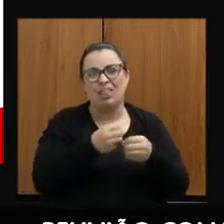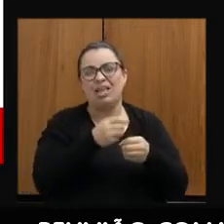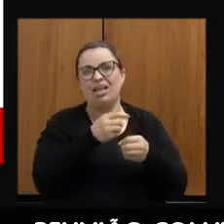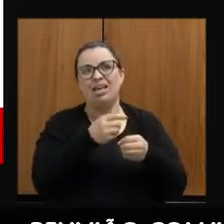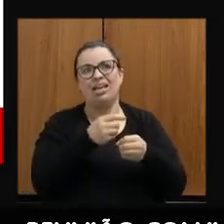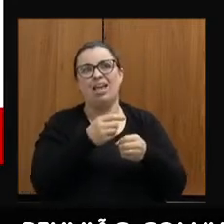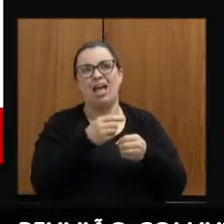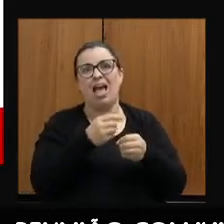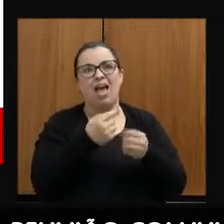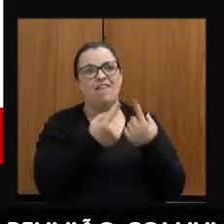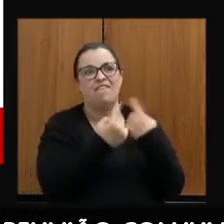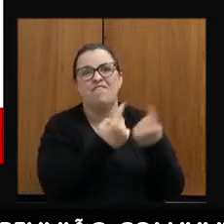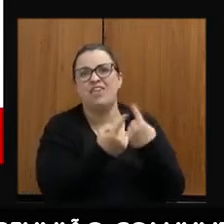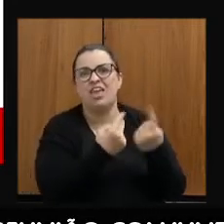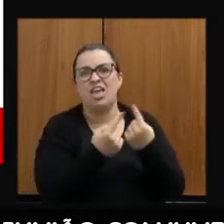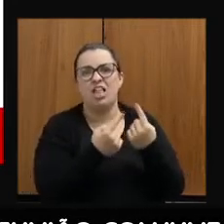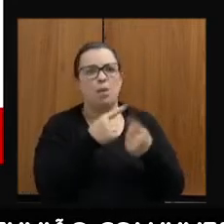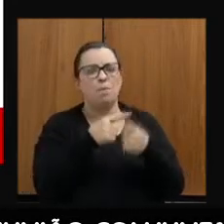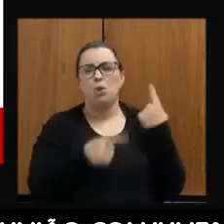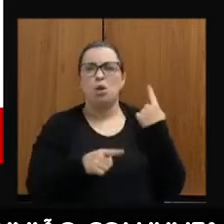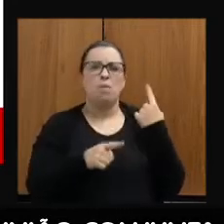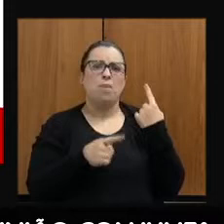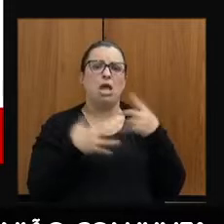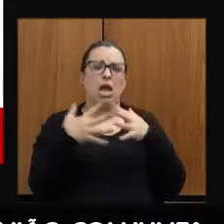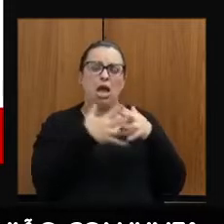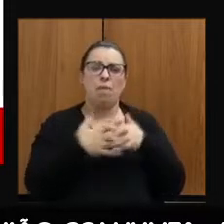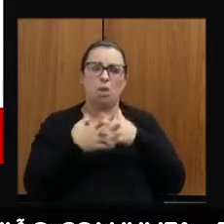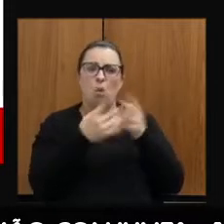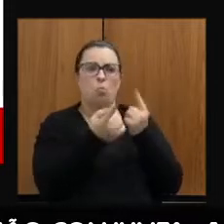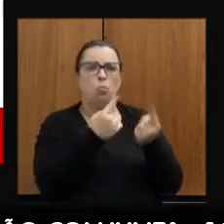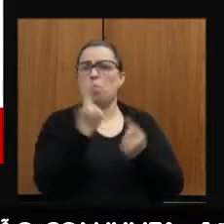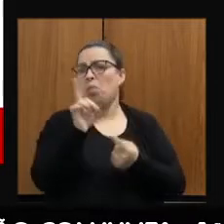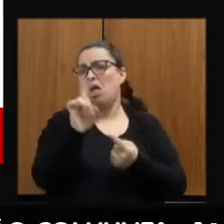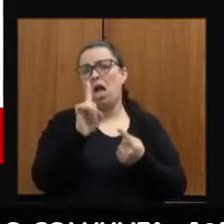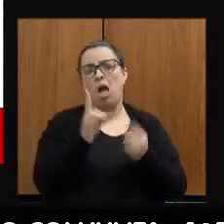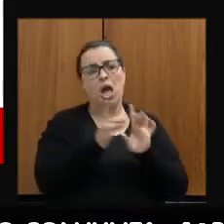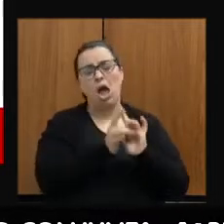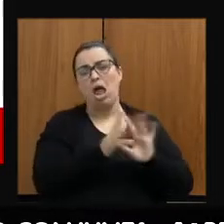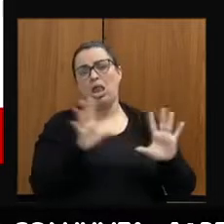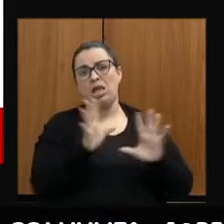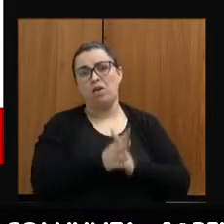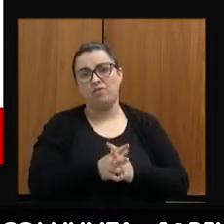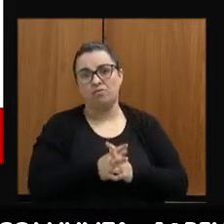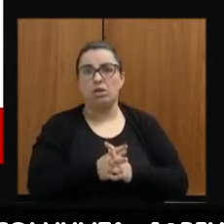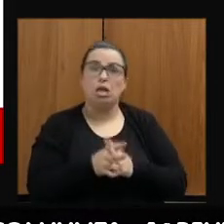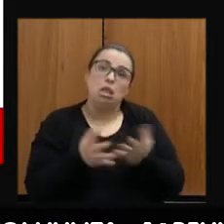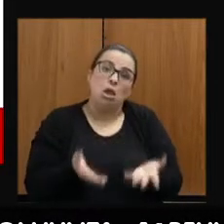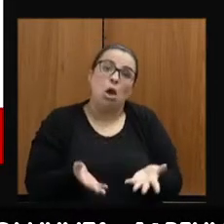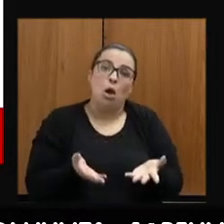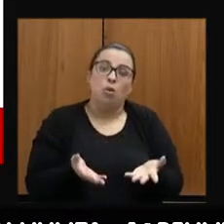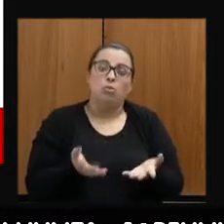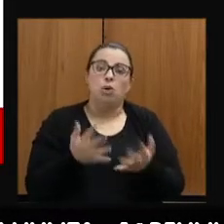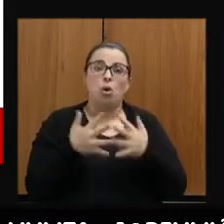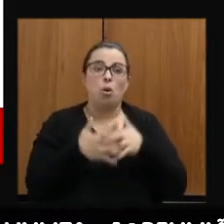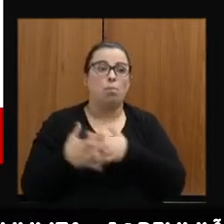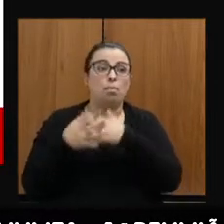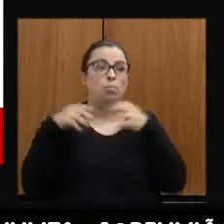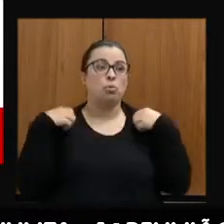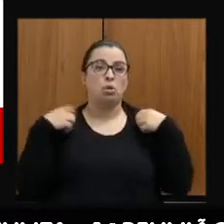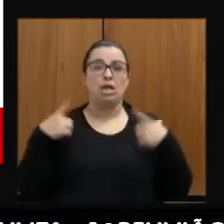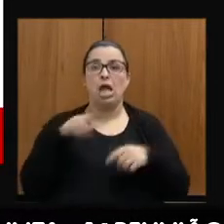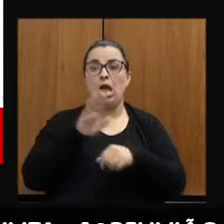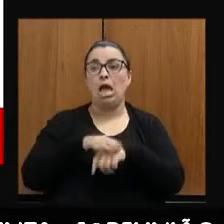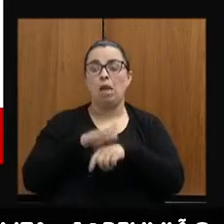alternativas né então eu vou ter sempre a possibilidade de usar o anel viário então e esse é o motivo